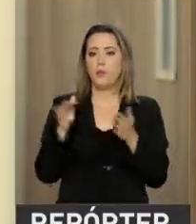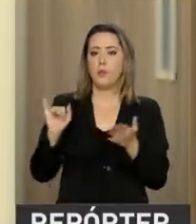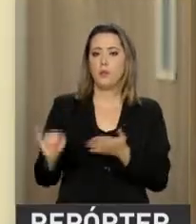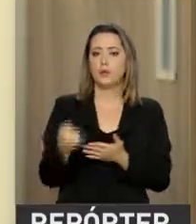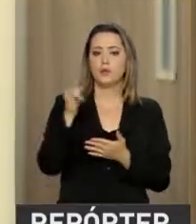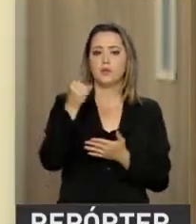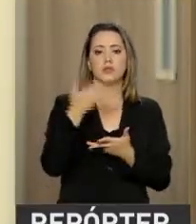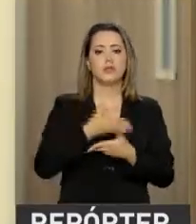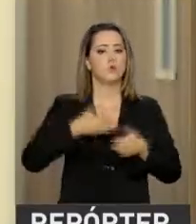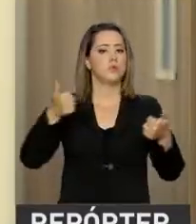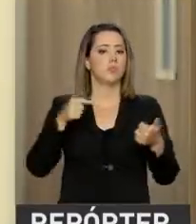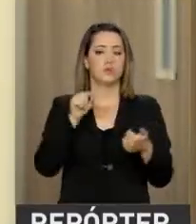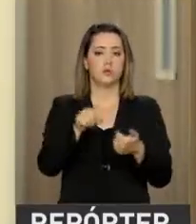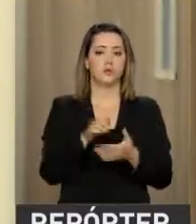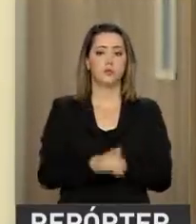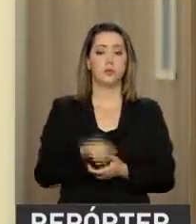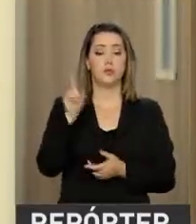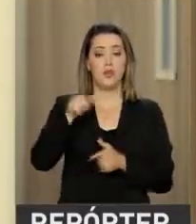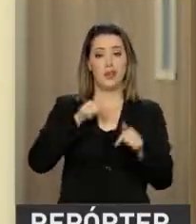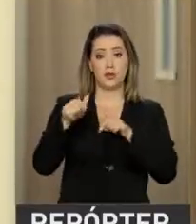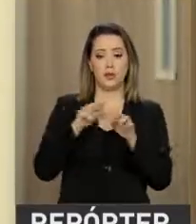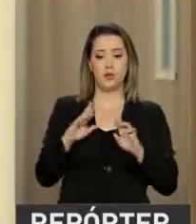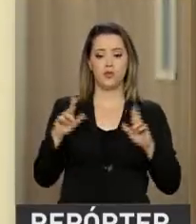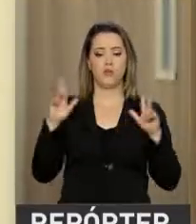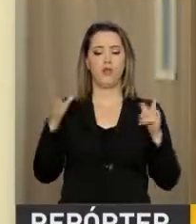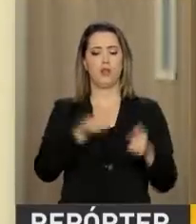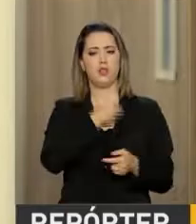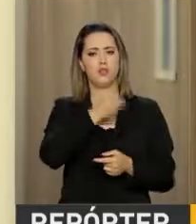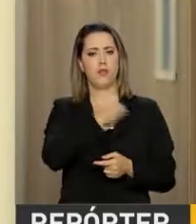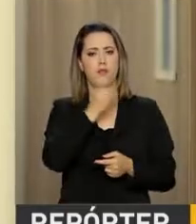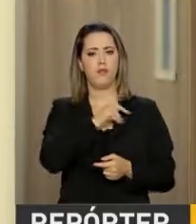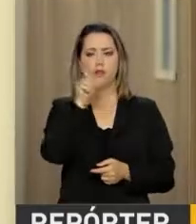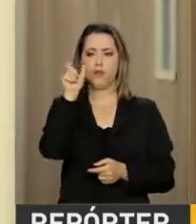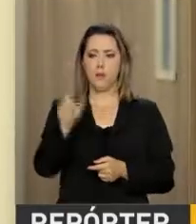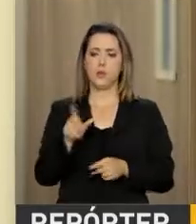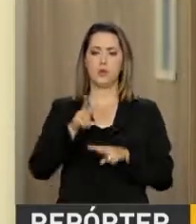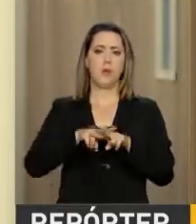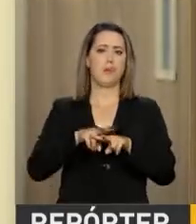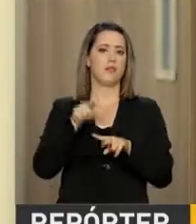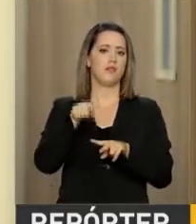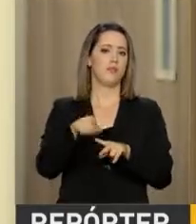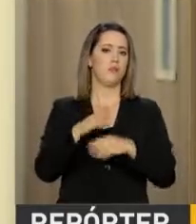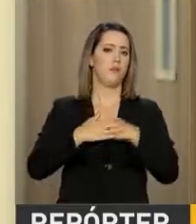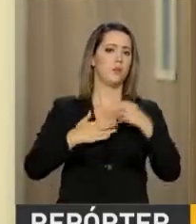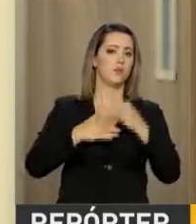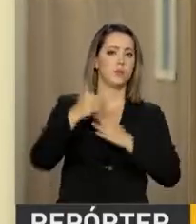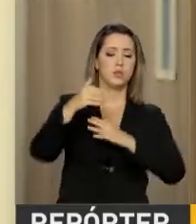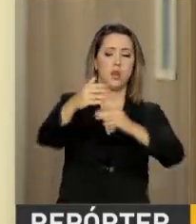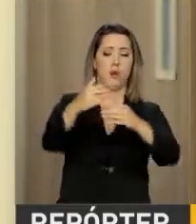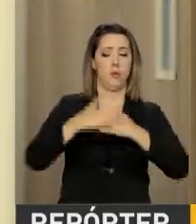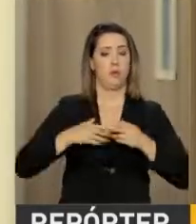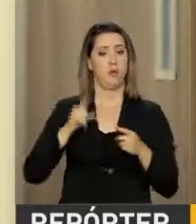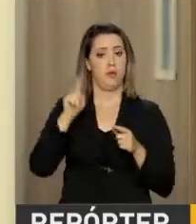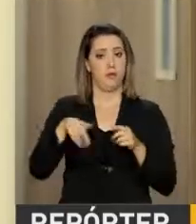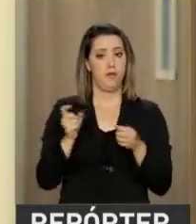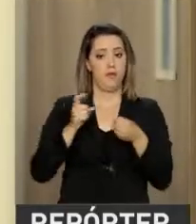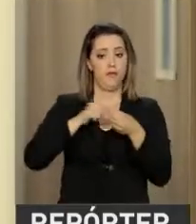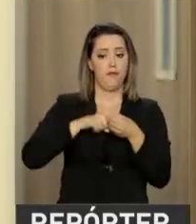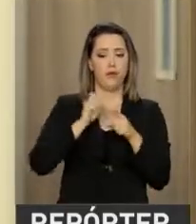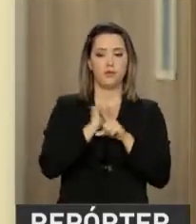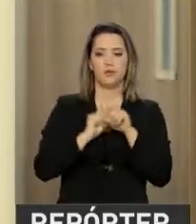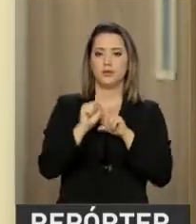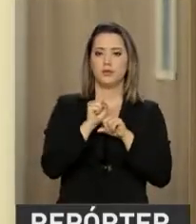faz a diferença para a sua cidadania, para a sua subsistência, a sua qualificação profissional, é o retorno dessa pessoa